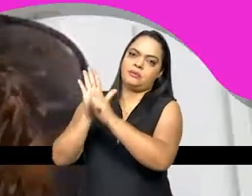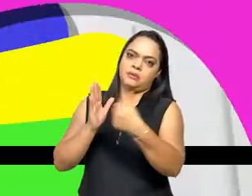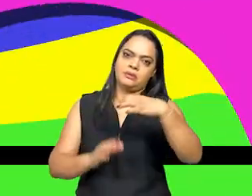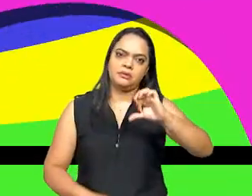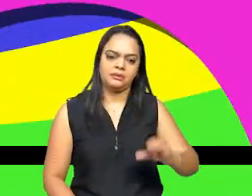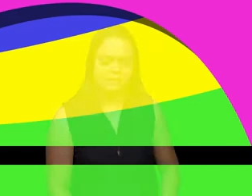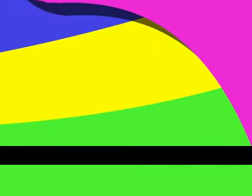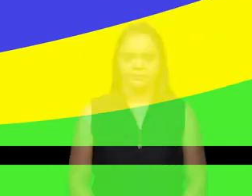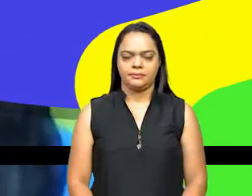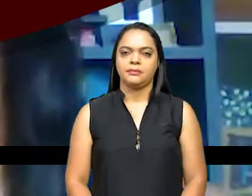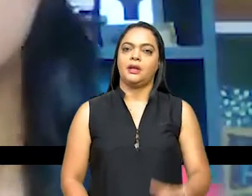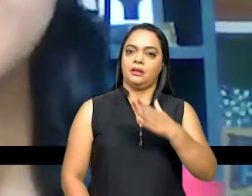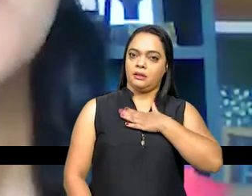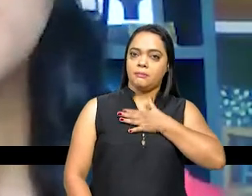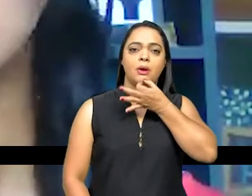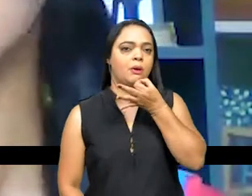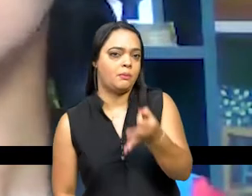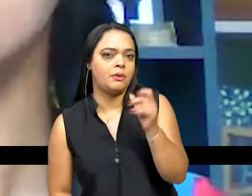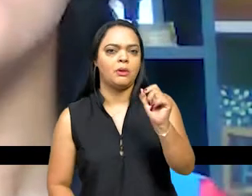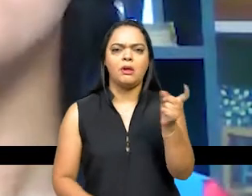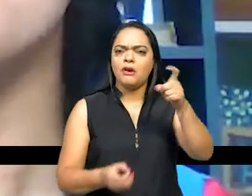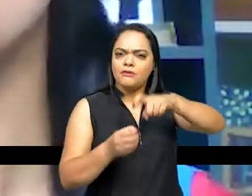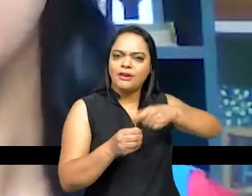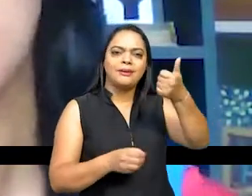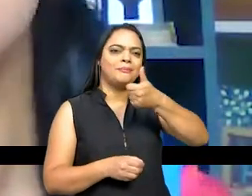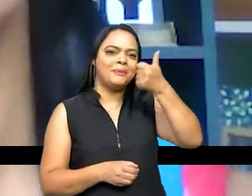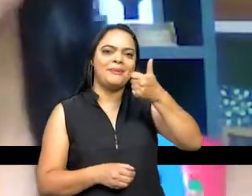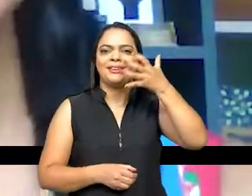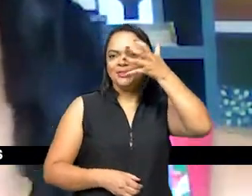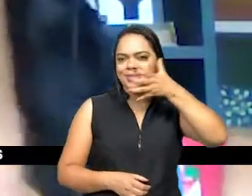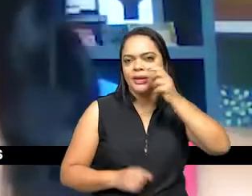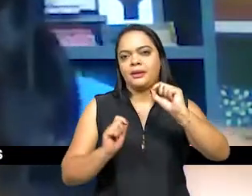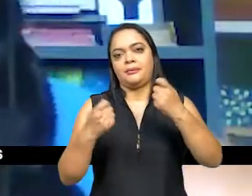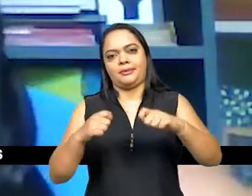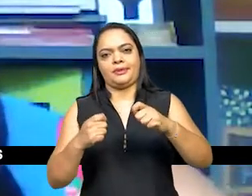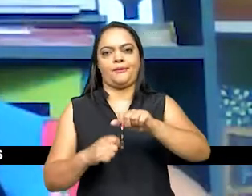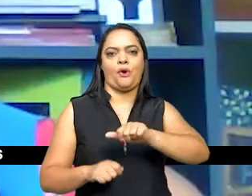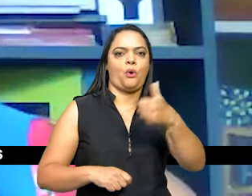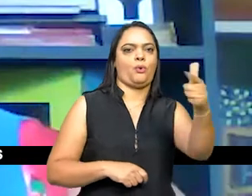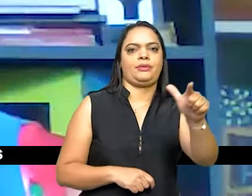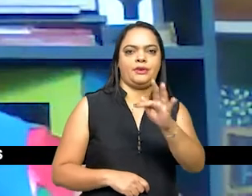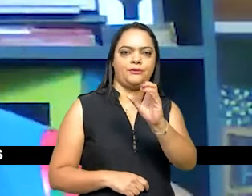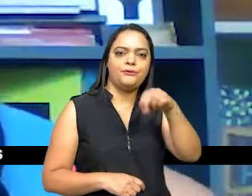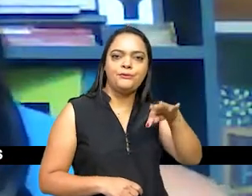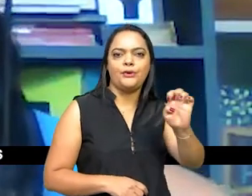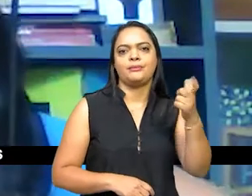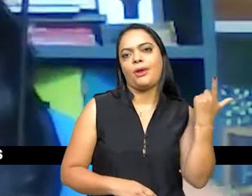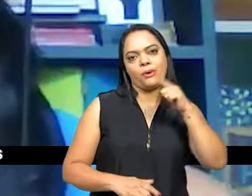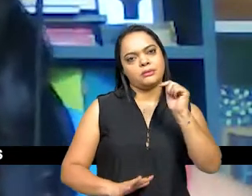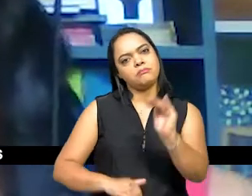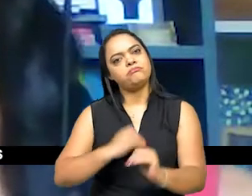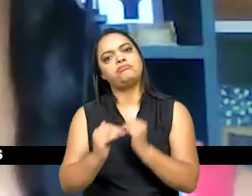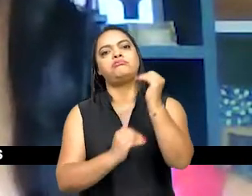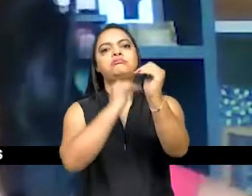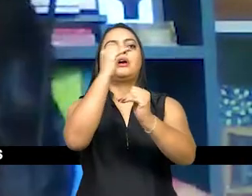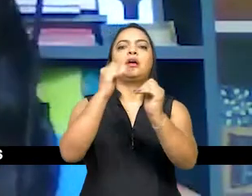século XIX. Para mim, acho que volta, né, naquela fala primeira, a gente tem que mudar as fontes, senão a gente não vai além, né? E a gente